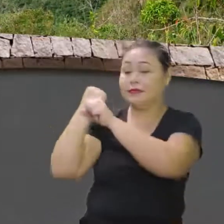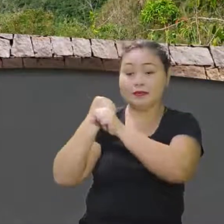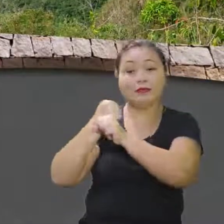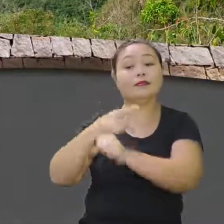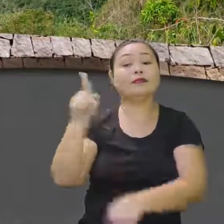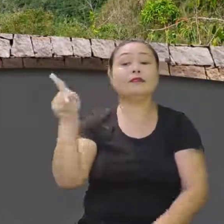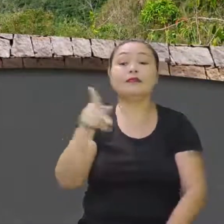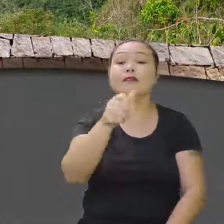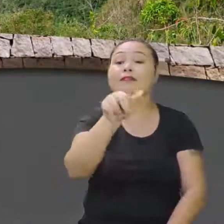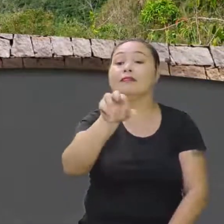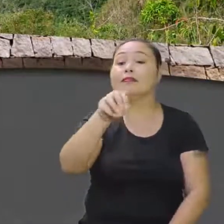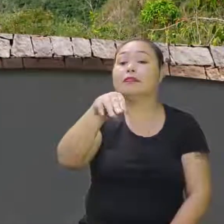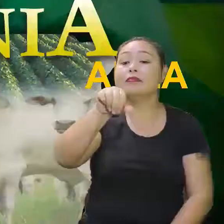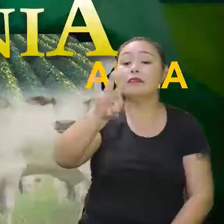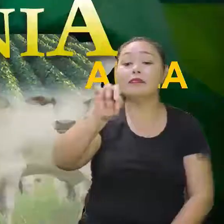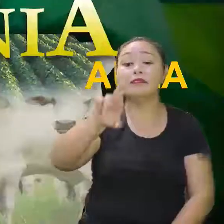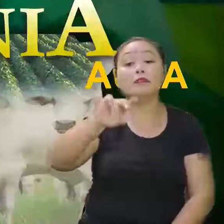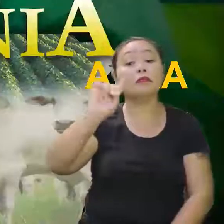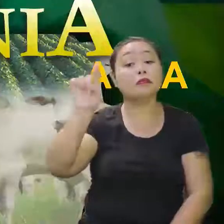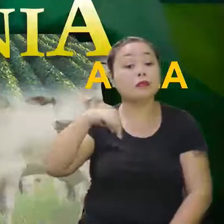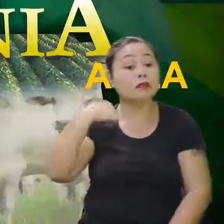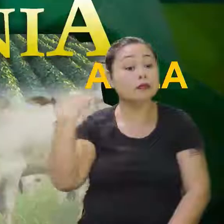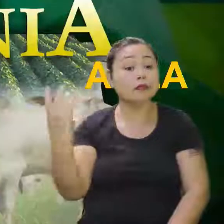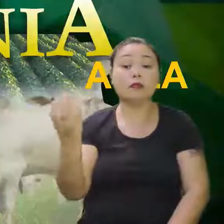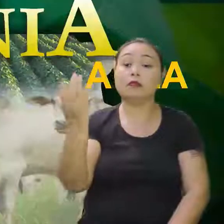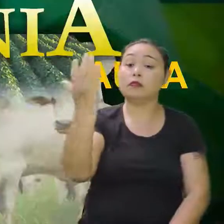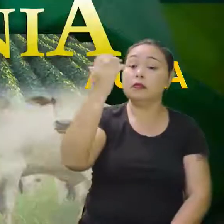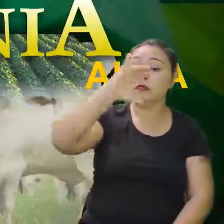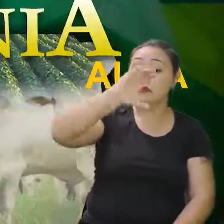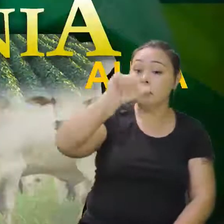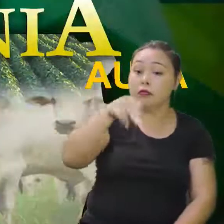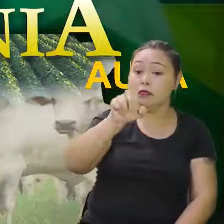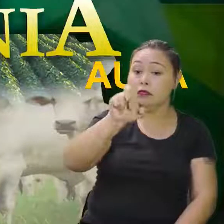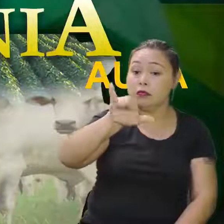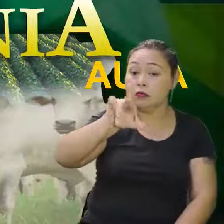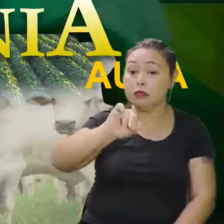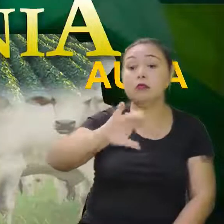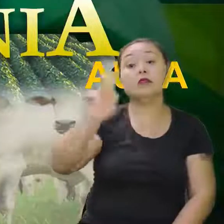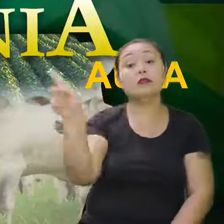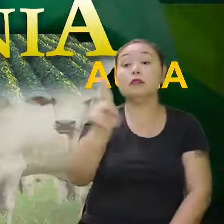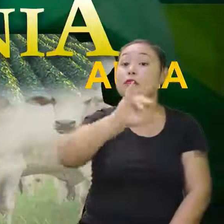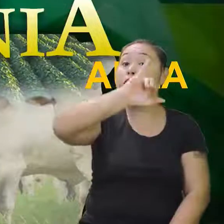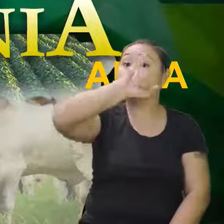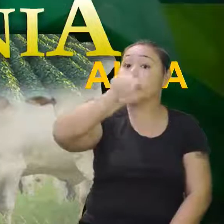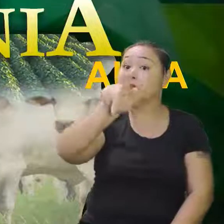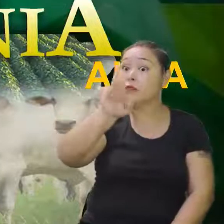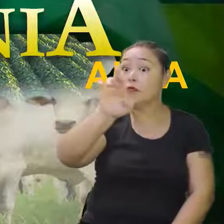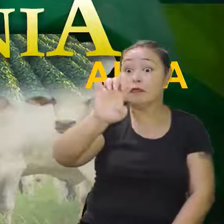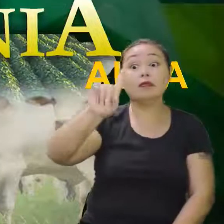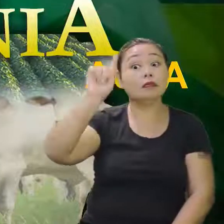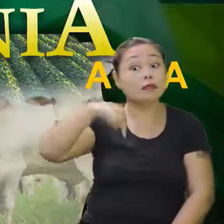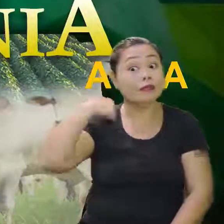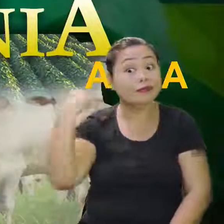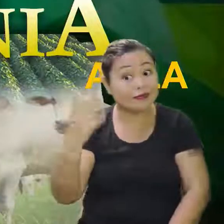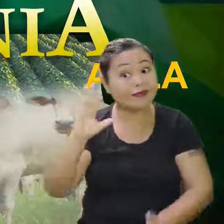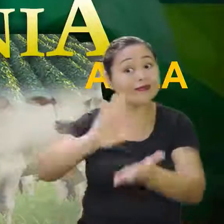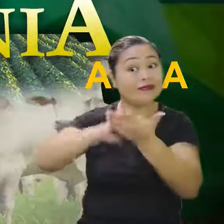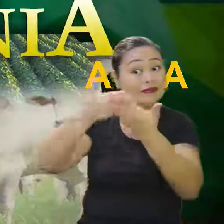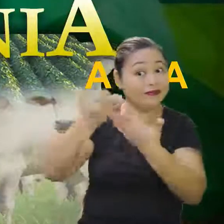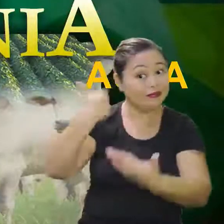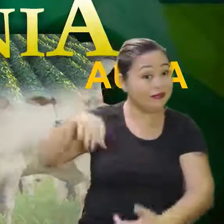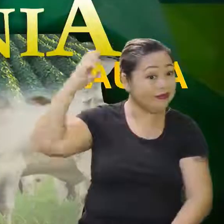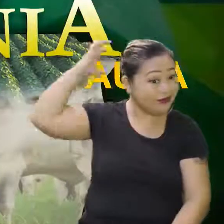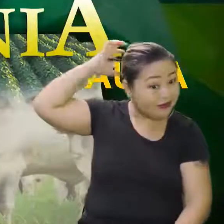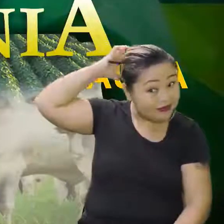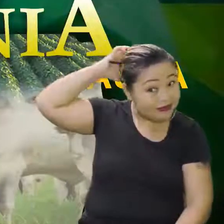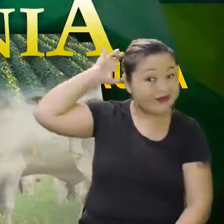eu, professor Arimatea, junto com o professor Cajueiro, com o professor Jorge e, claro, com a nossa linda intérprete,